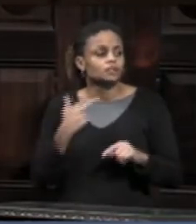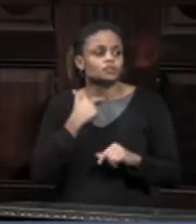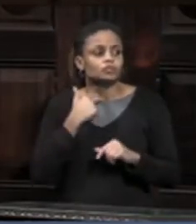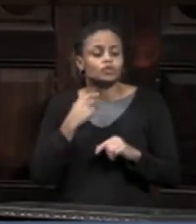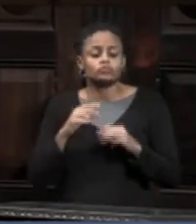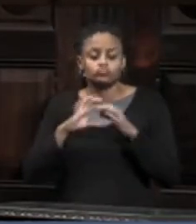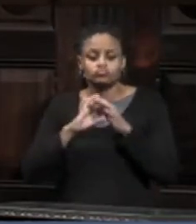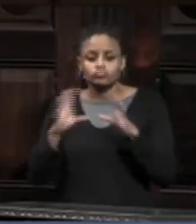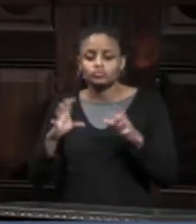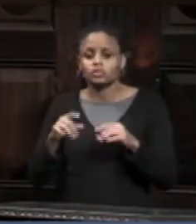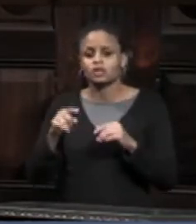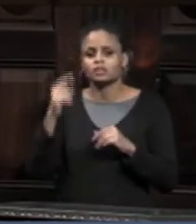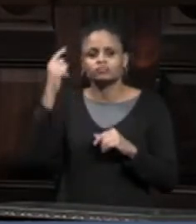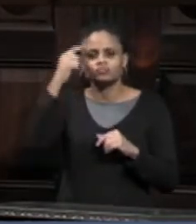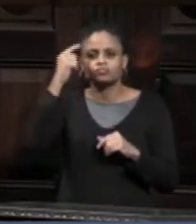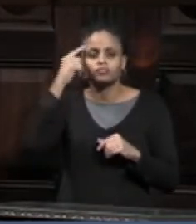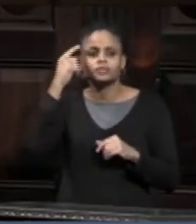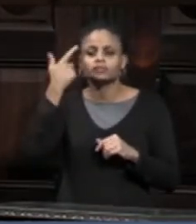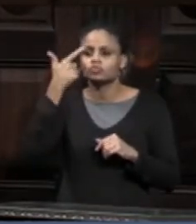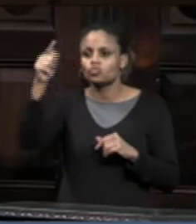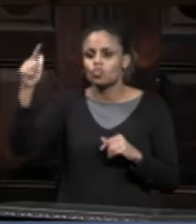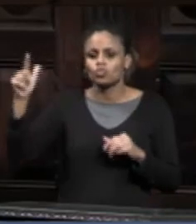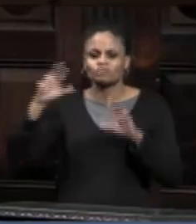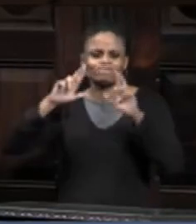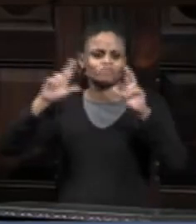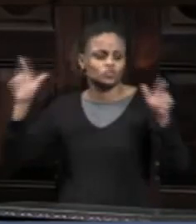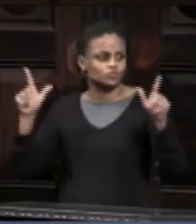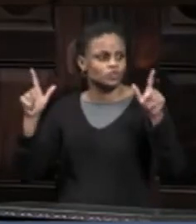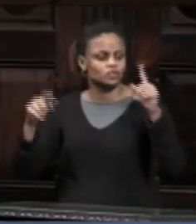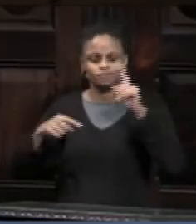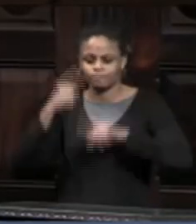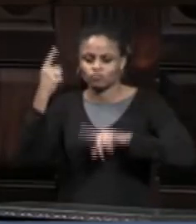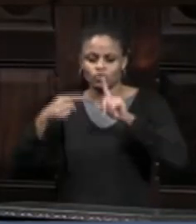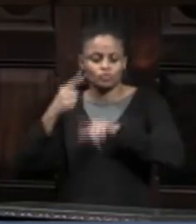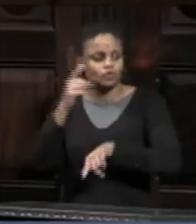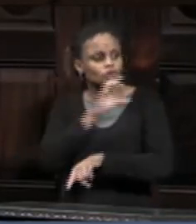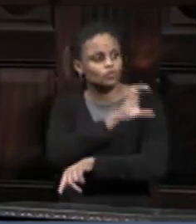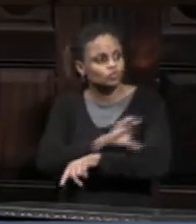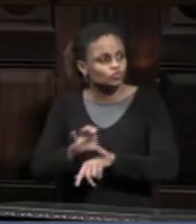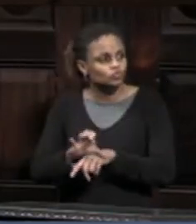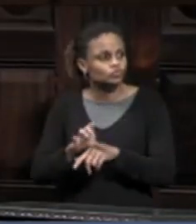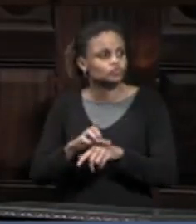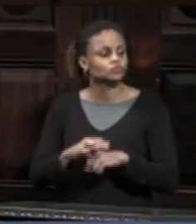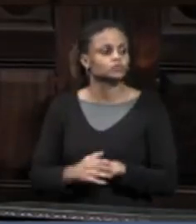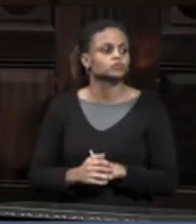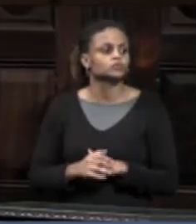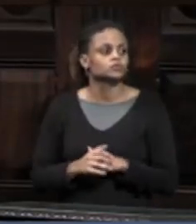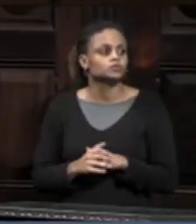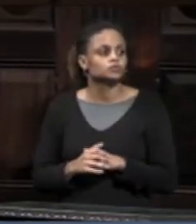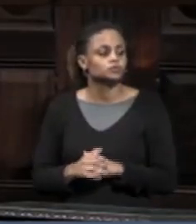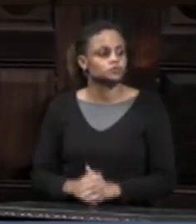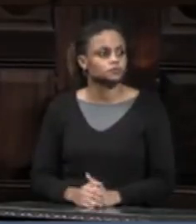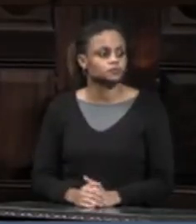de ideias totalmente contrárias aos interesses nacionais. Obrigado, senhor presidente.